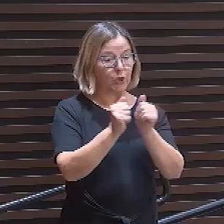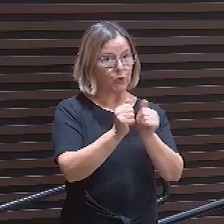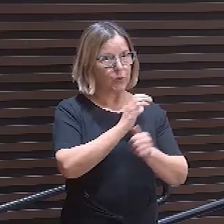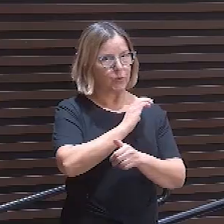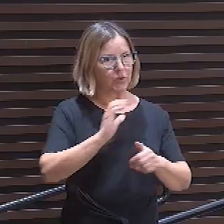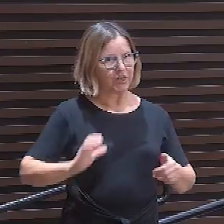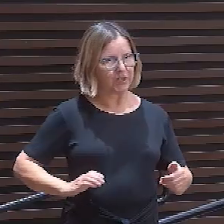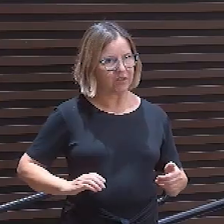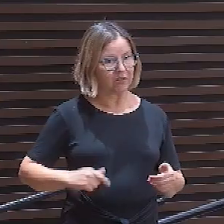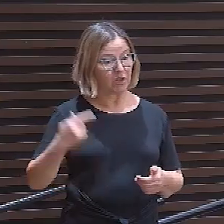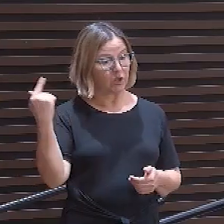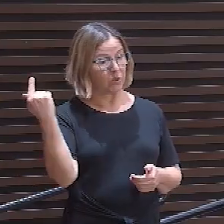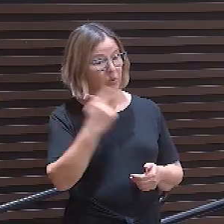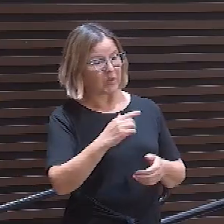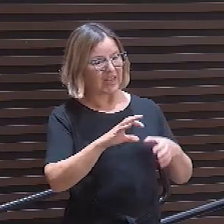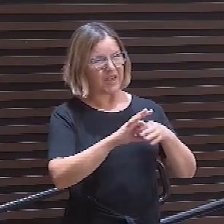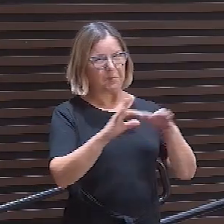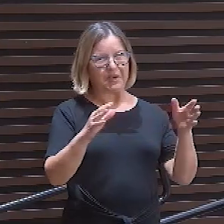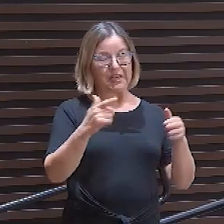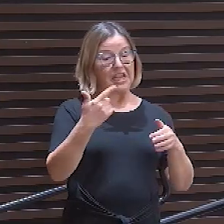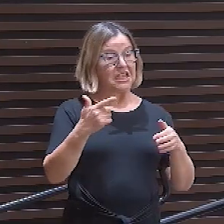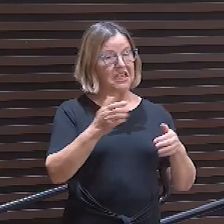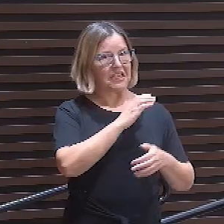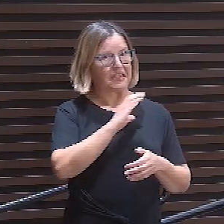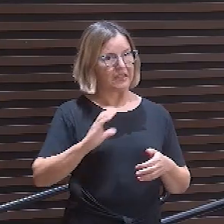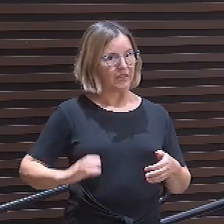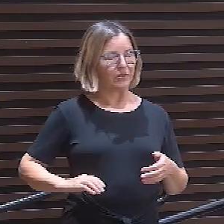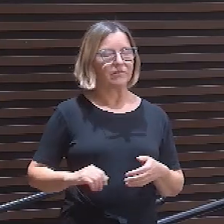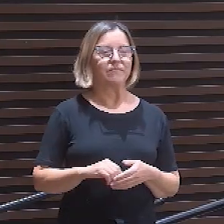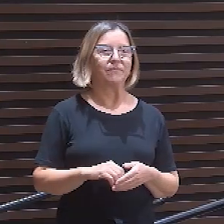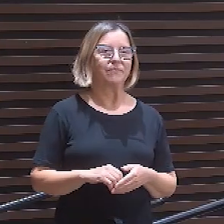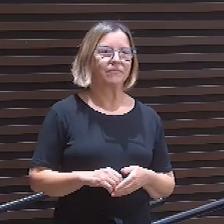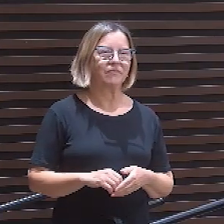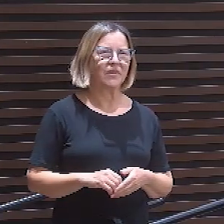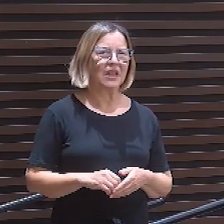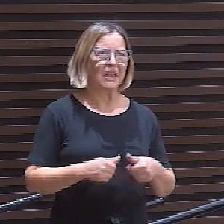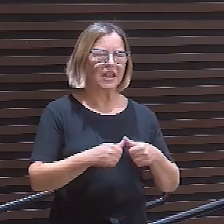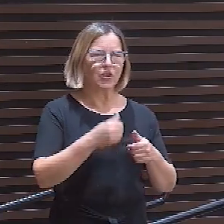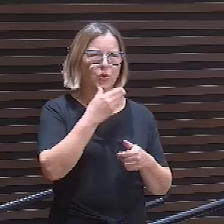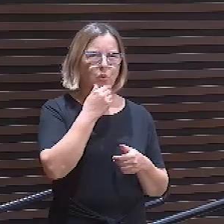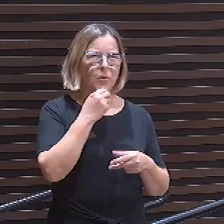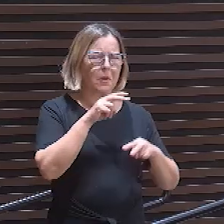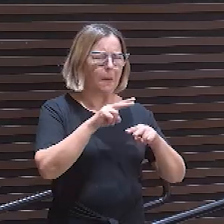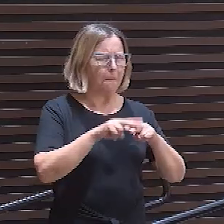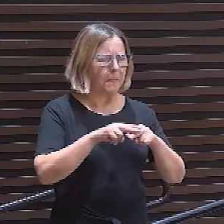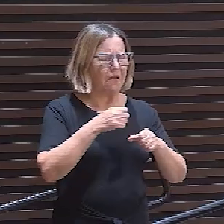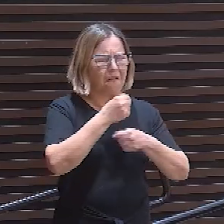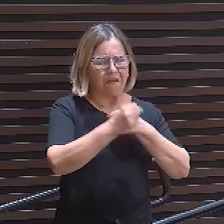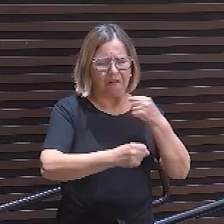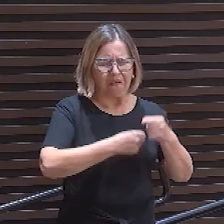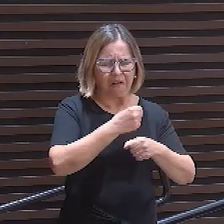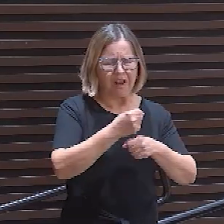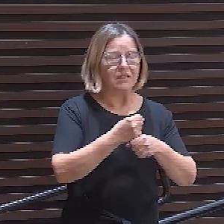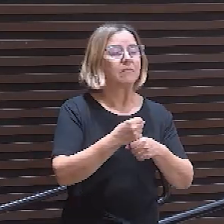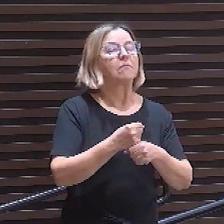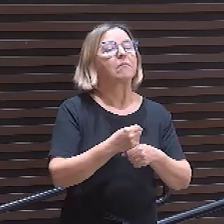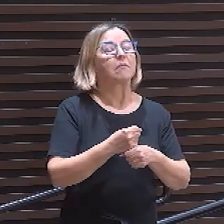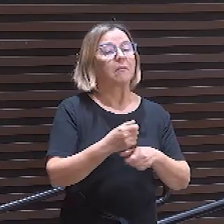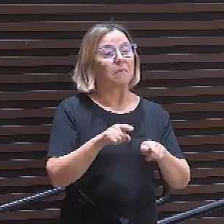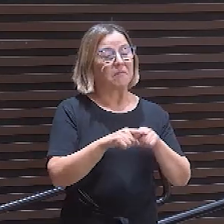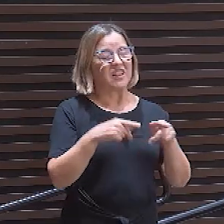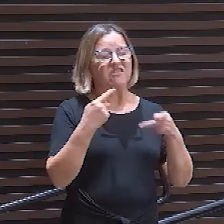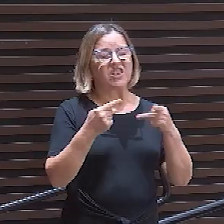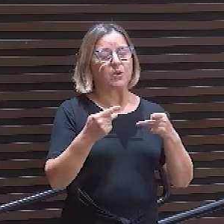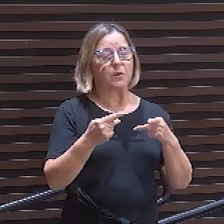que a liberdade sem Ele. Ele ficou preso vários anos. Ele disse, mas eu prefiro ir para a cadeia com Cristo do